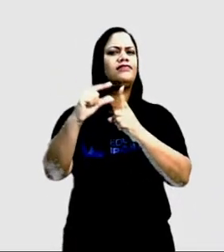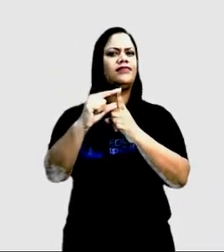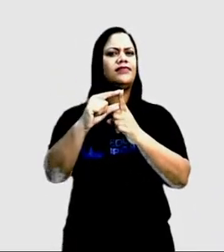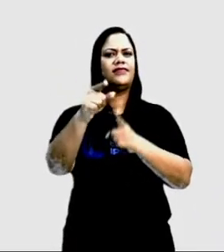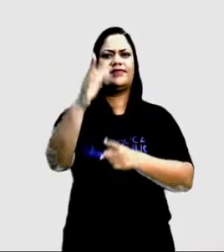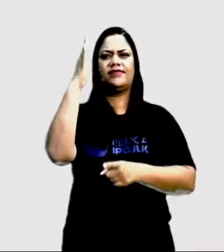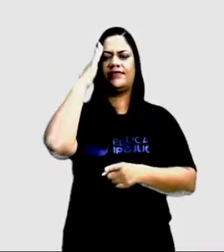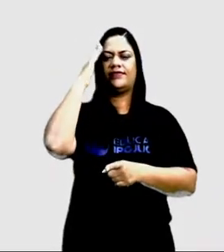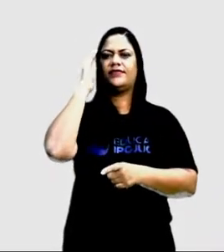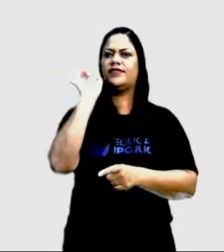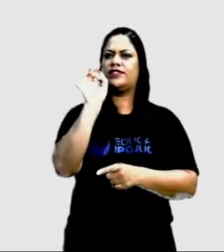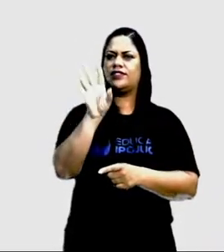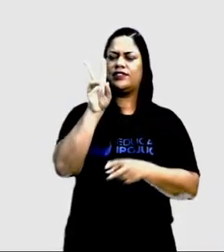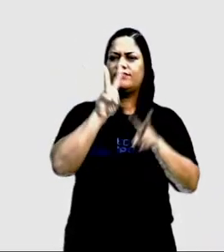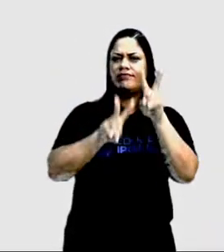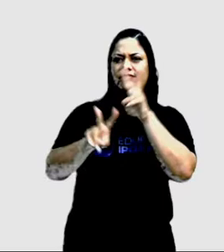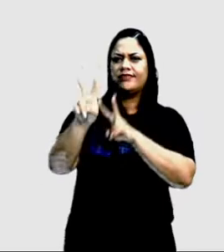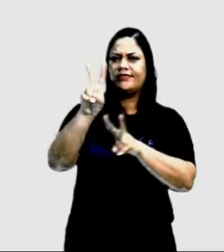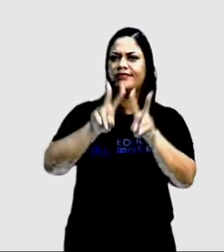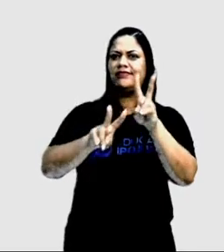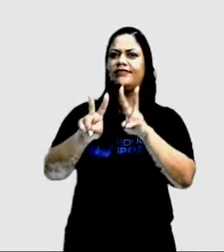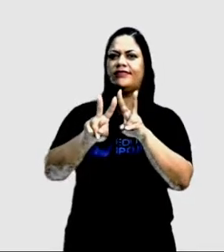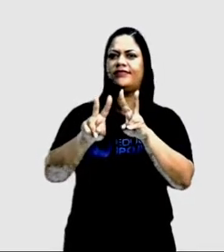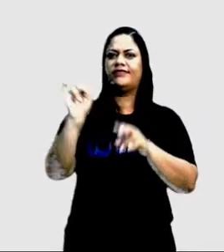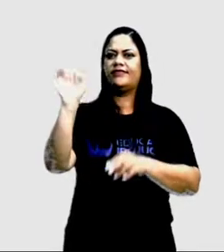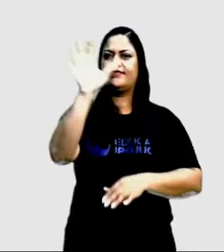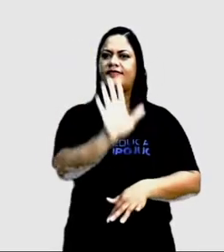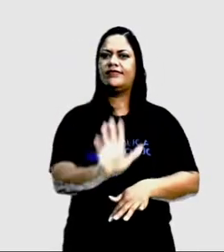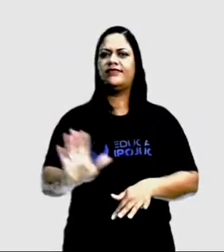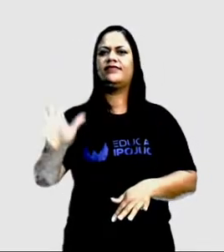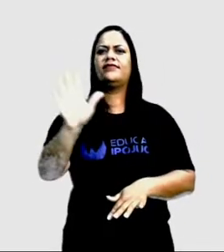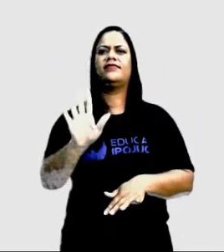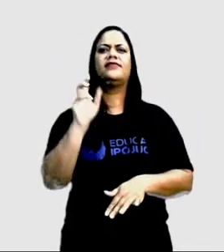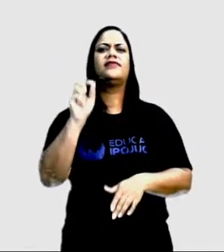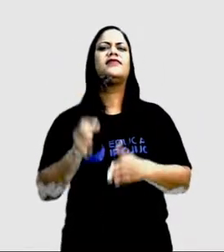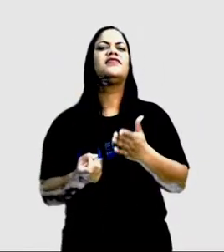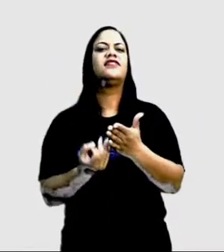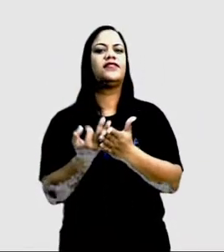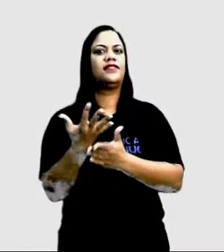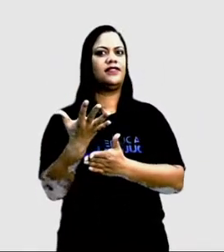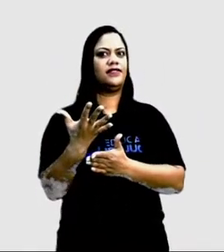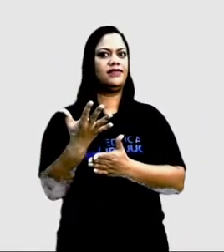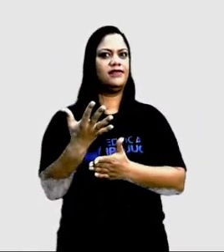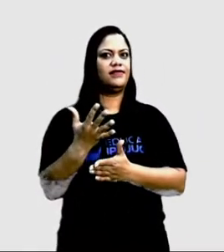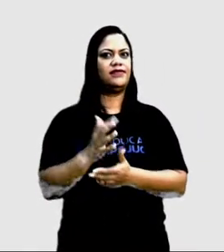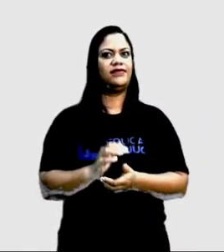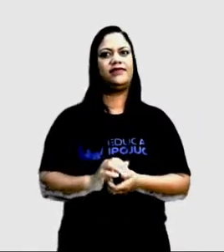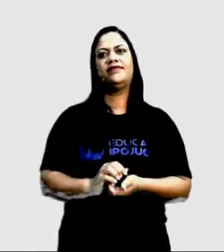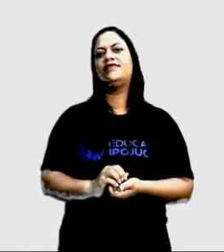essa história só olhando as figuras? O que aconteceu nessa história?